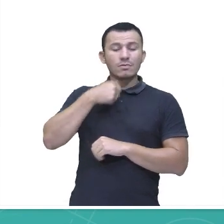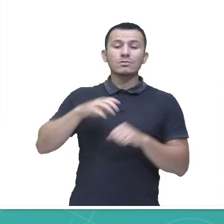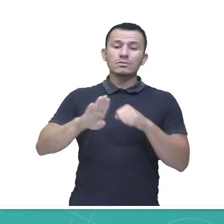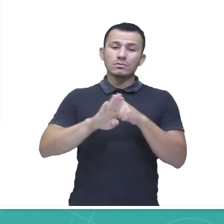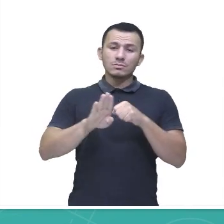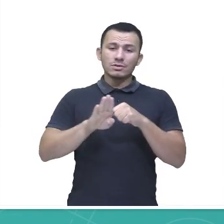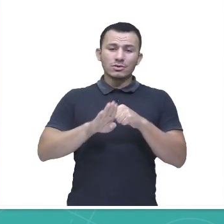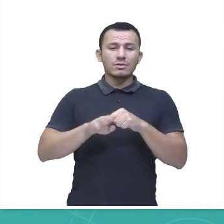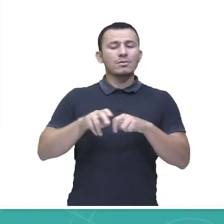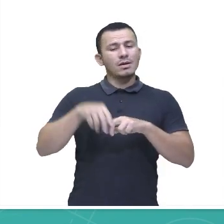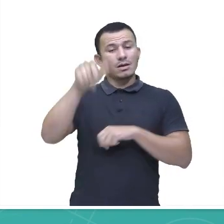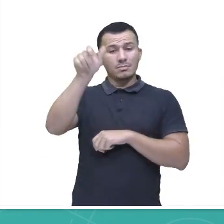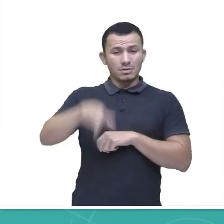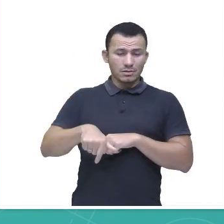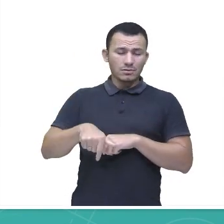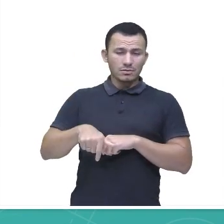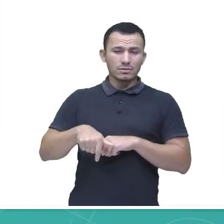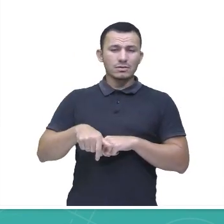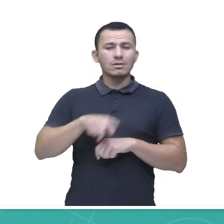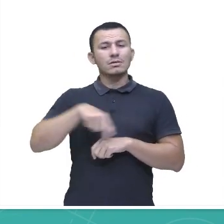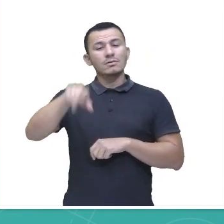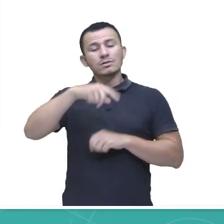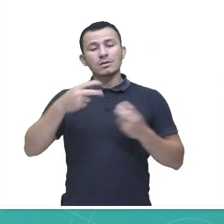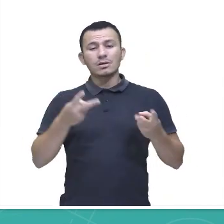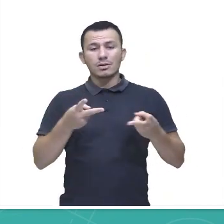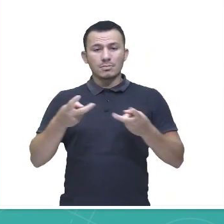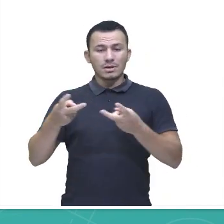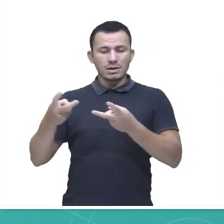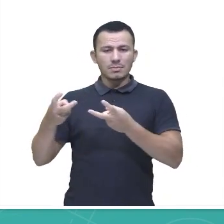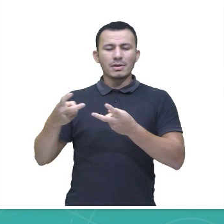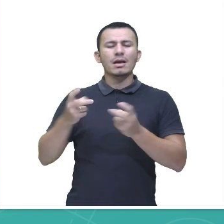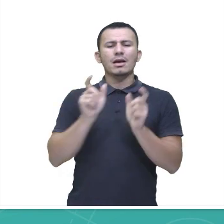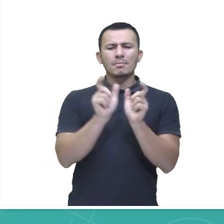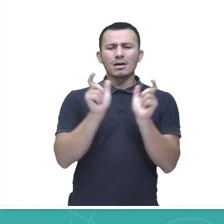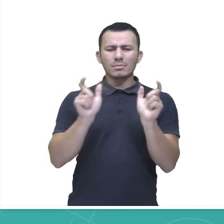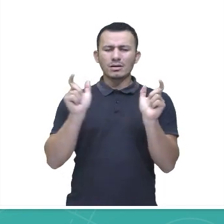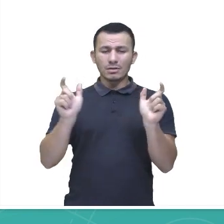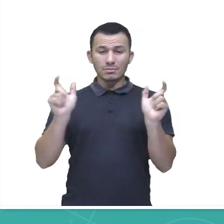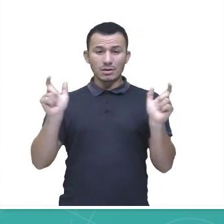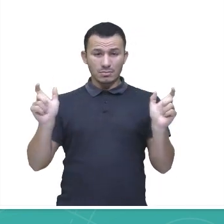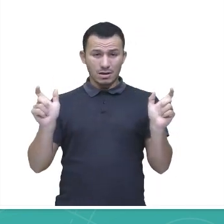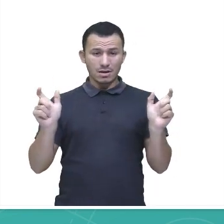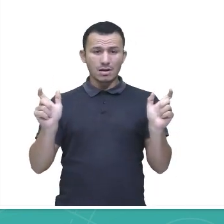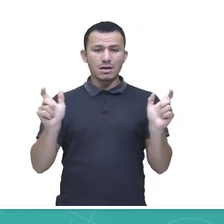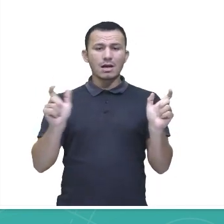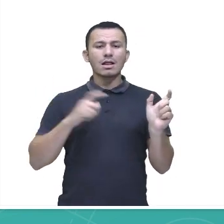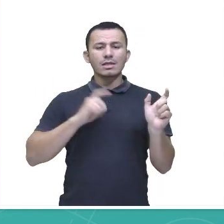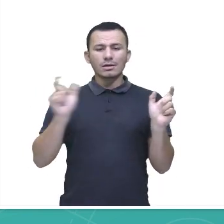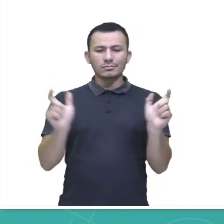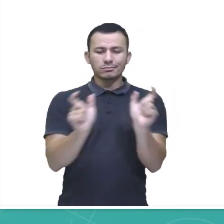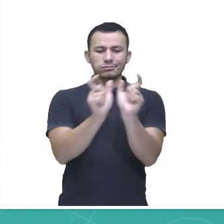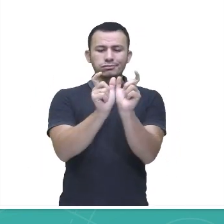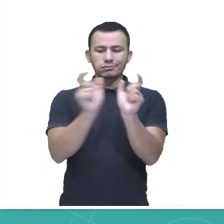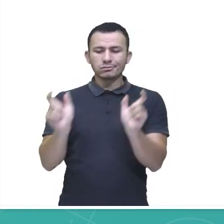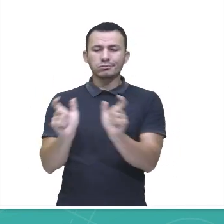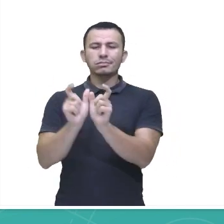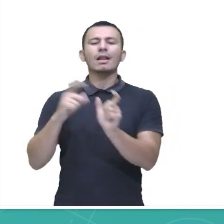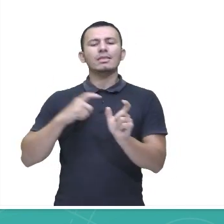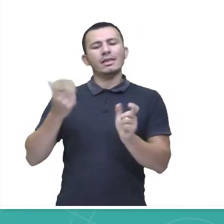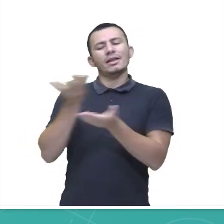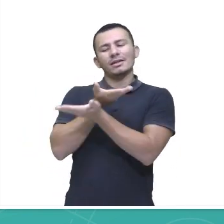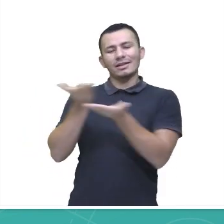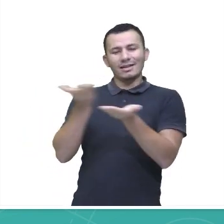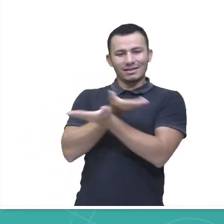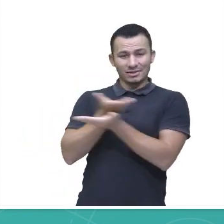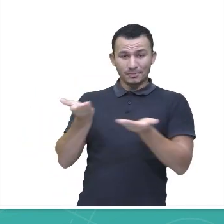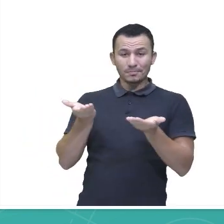substantivos para você perceber que todas as palavras que estão juntas, estão se relacionando, né,